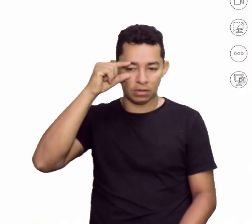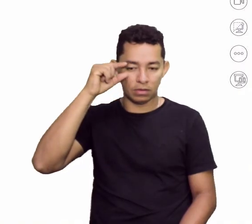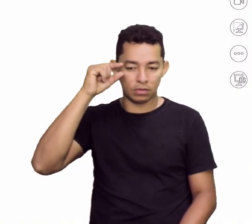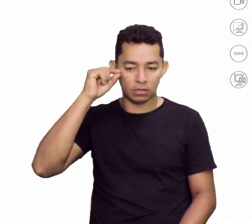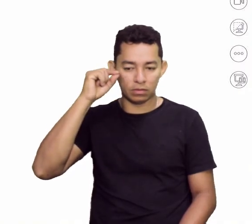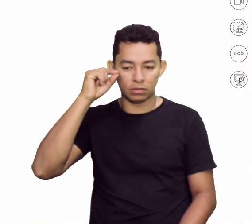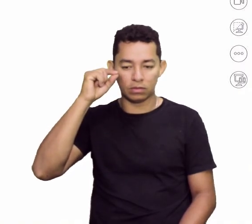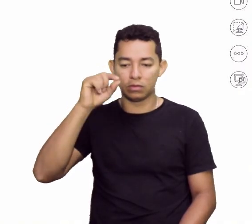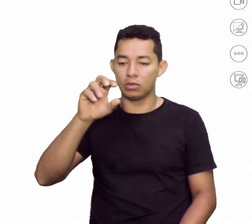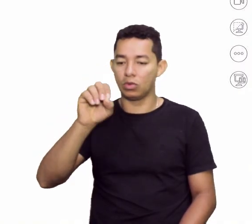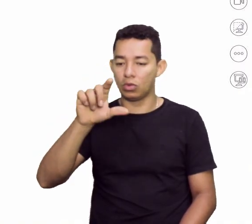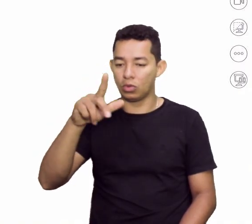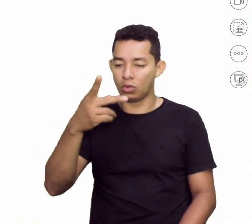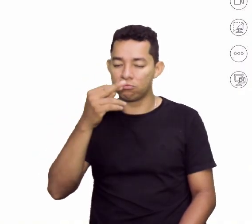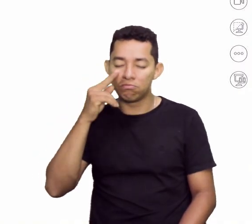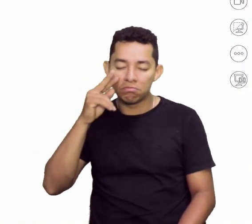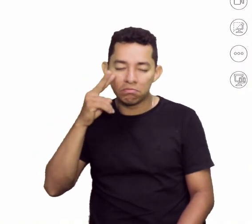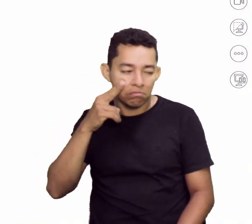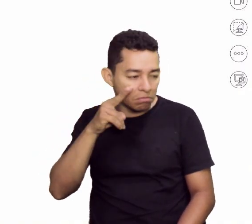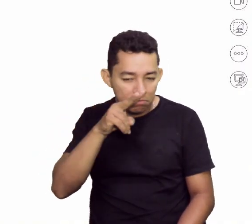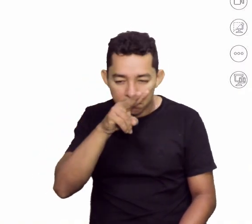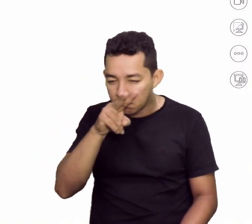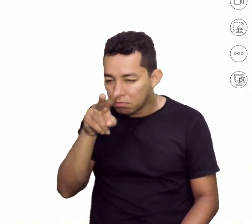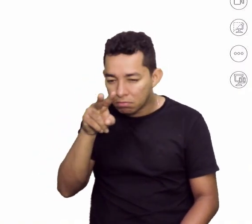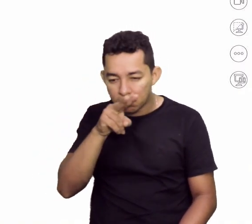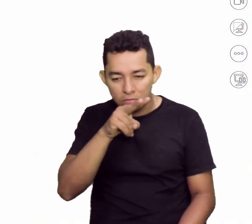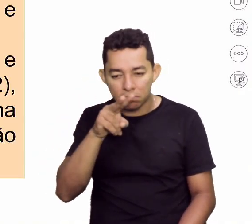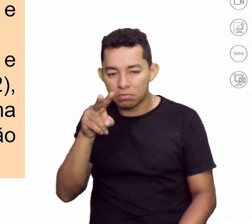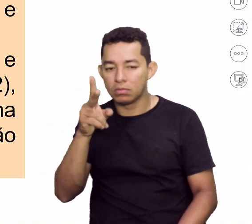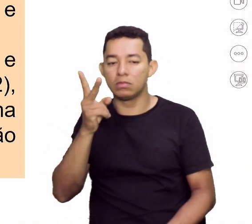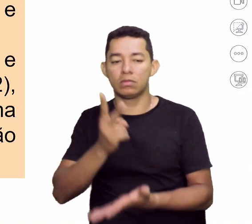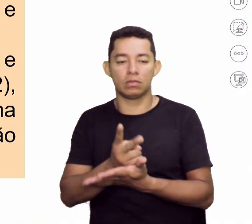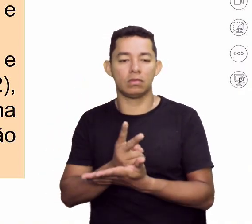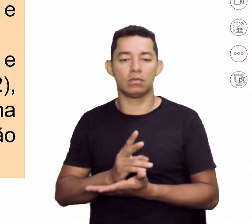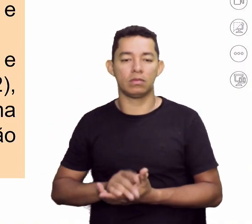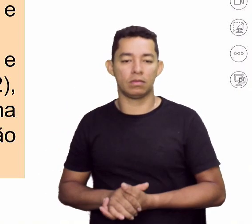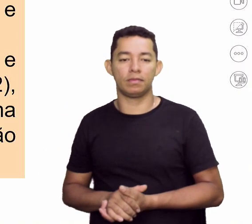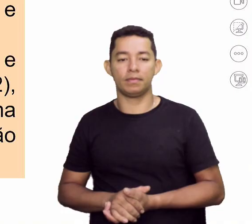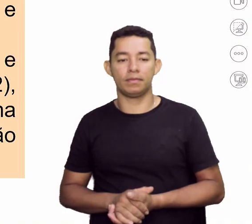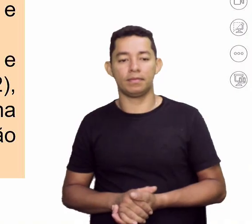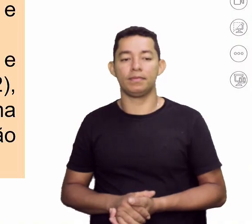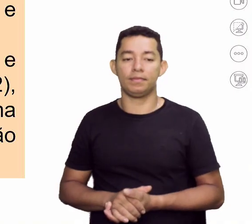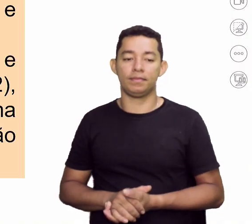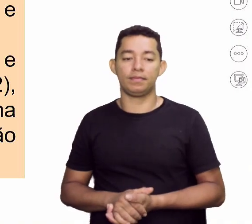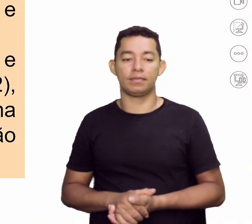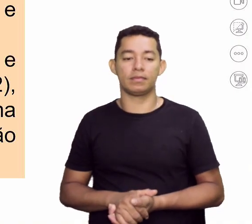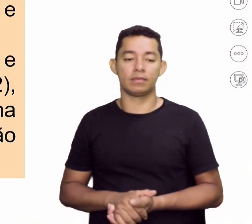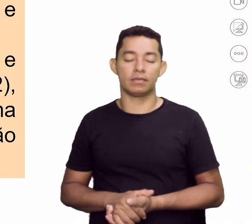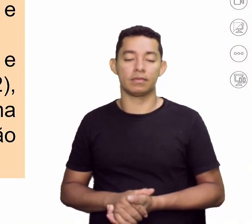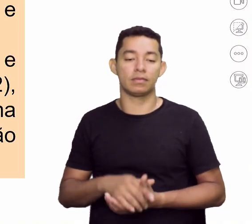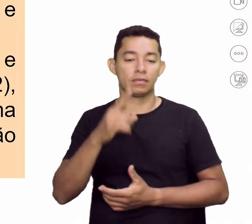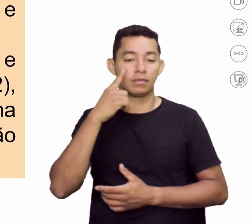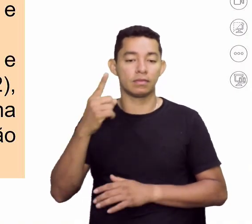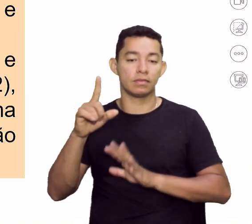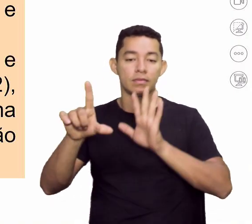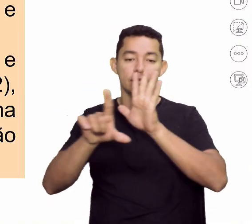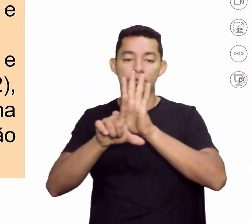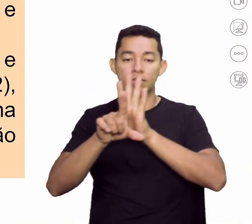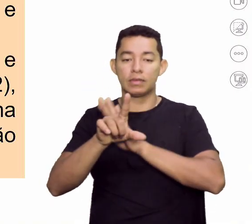parte vigiando você. Né? Bom, então vamos ver sobre a lei